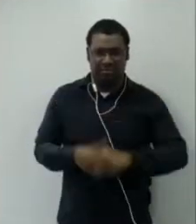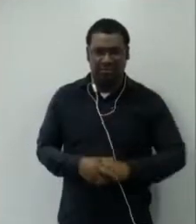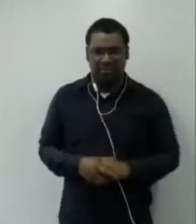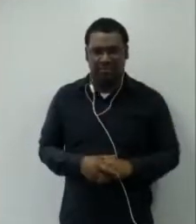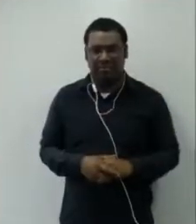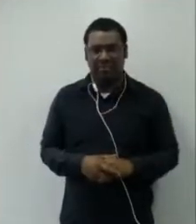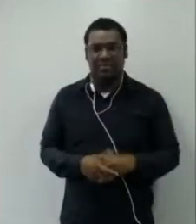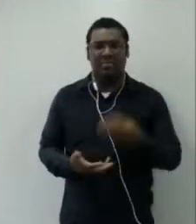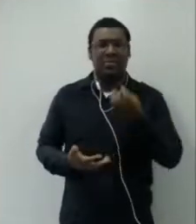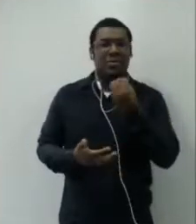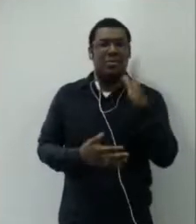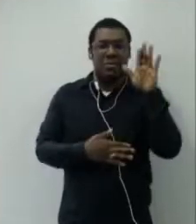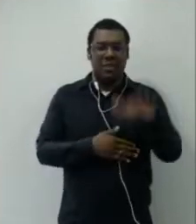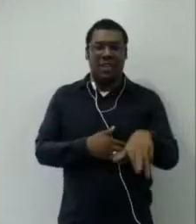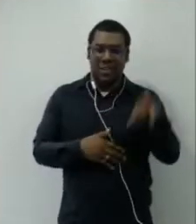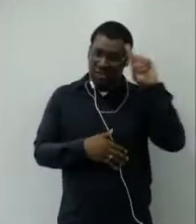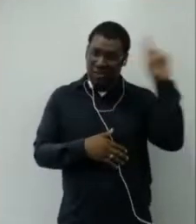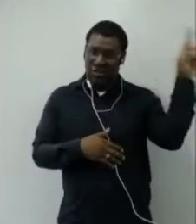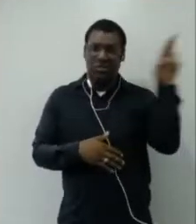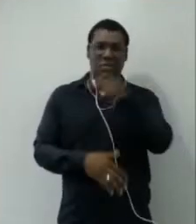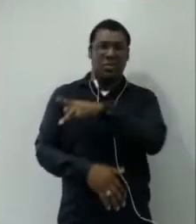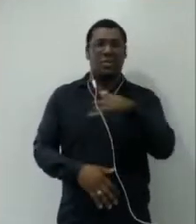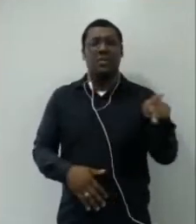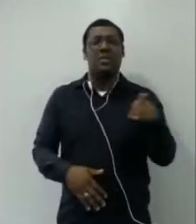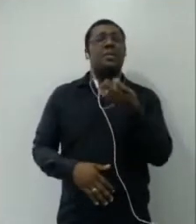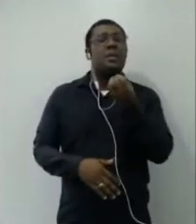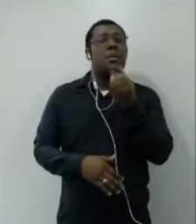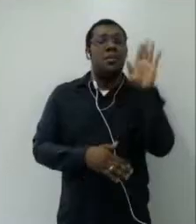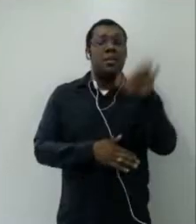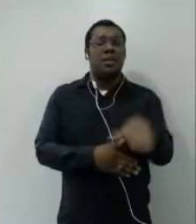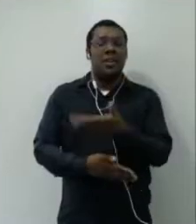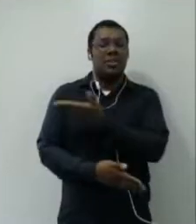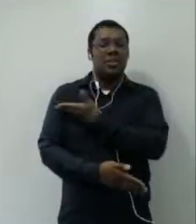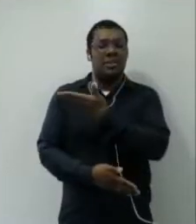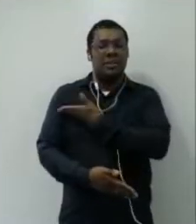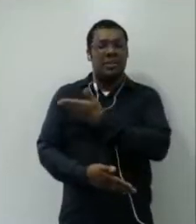Boa tarde, senhor presidente. Boa tarde, colegas.